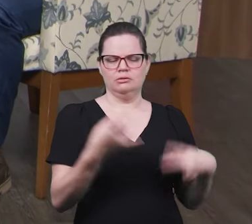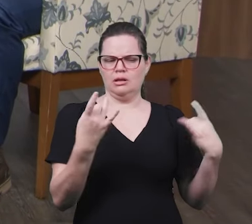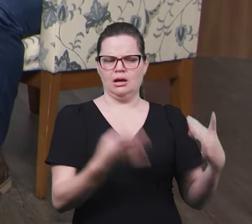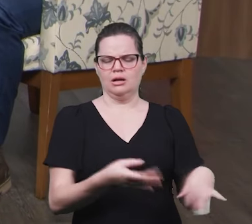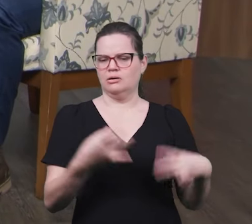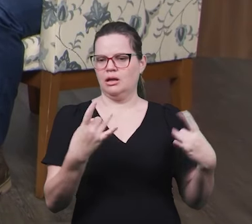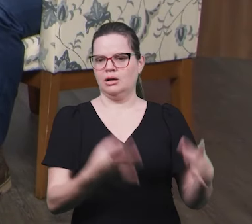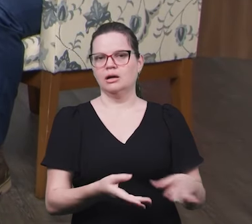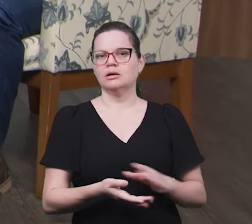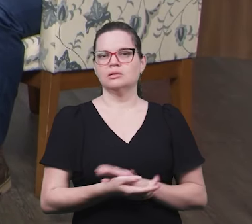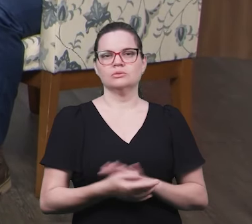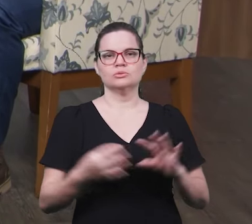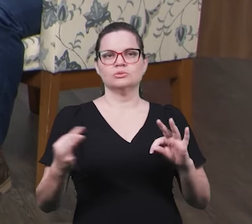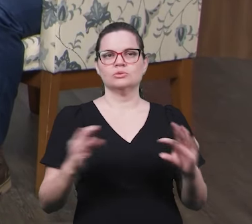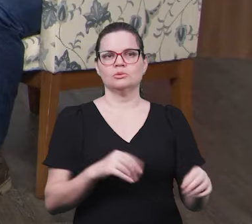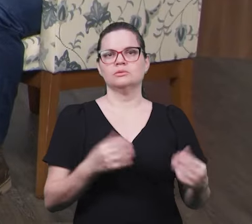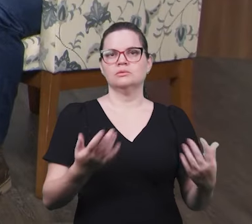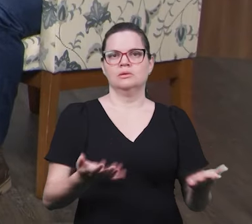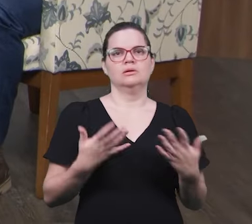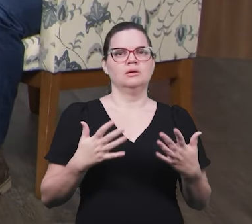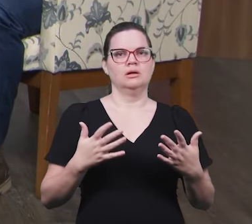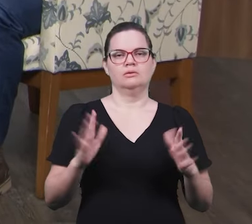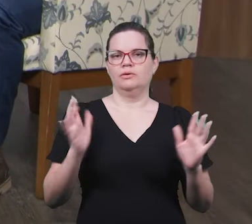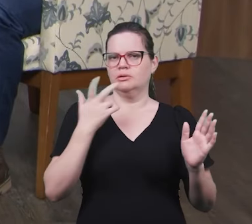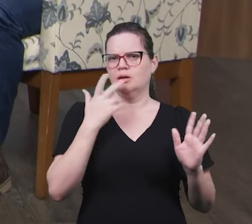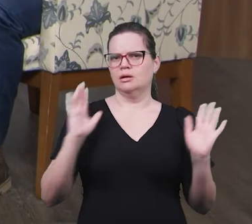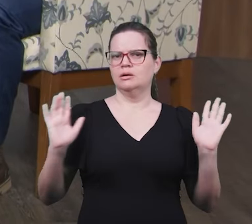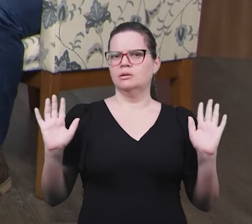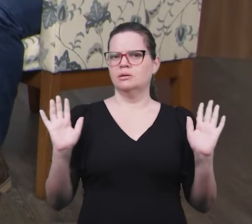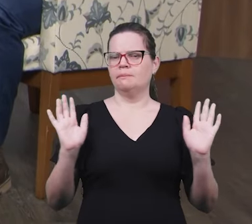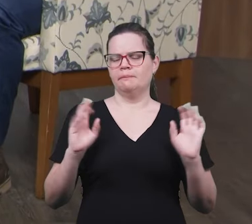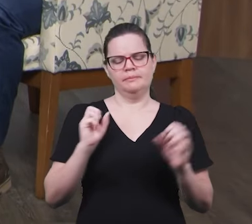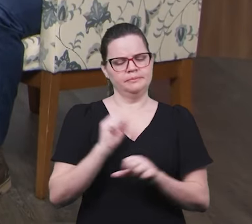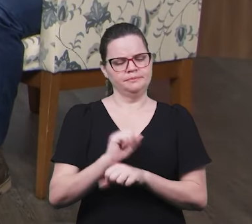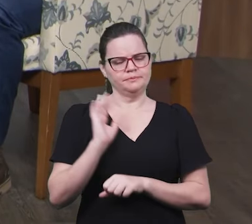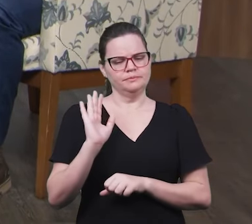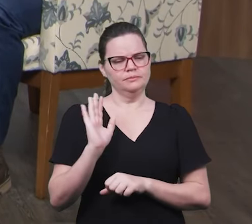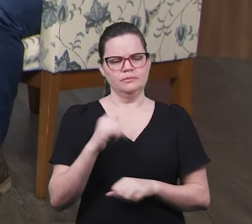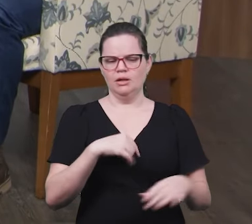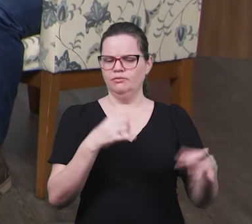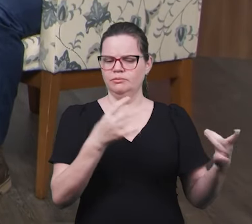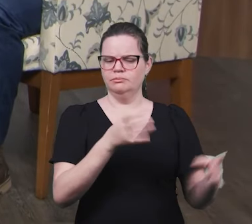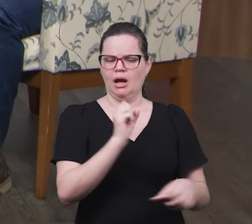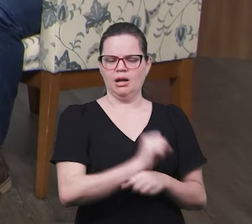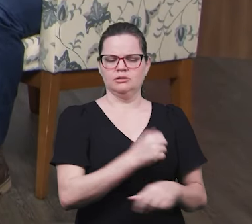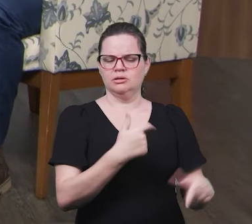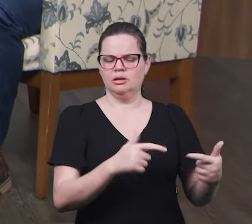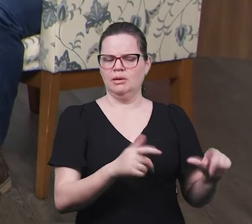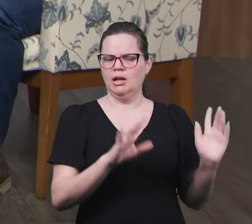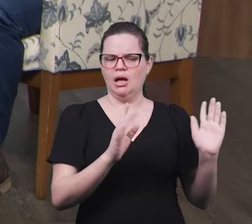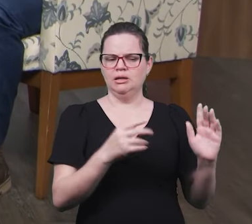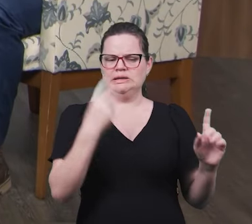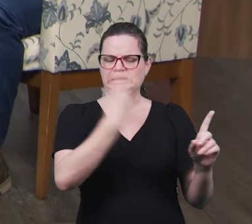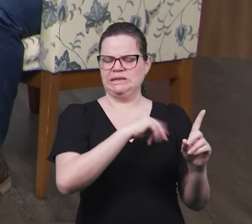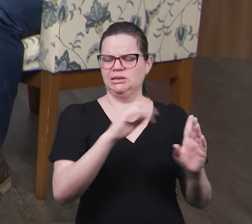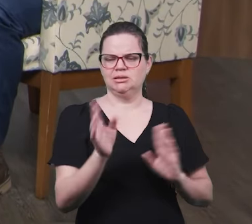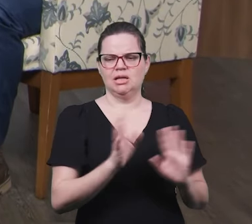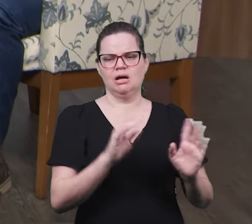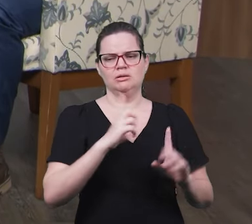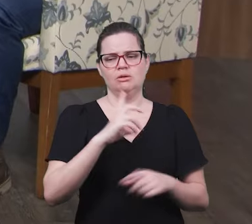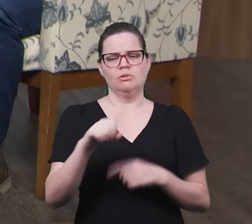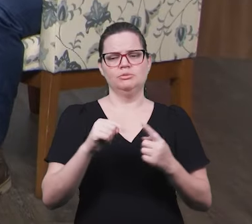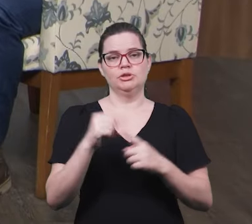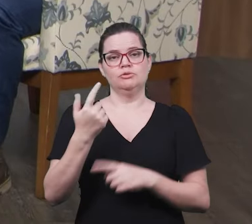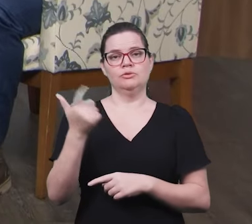Agora nós temos um culto para celebrar. Exato, agora... Não, pera lá. Nós temos algo mais, então nós temos um objetivo. O Deus